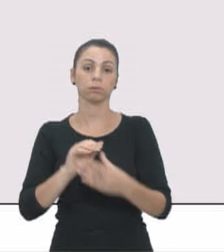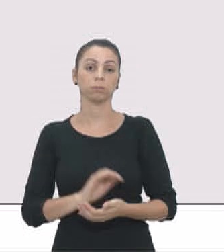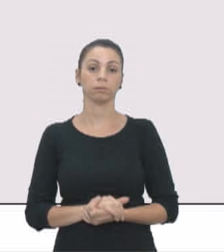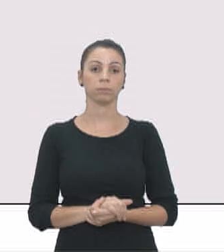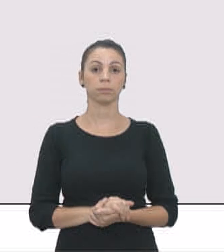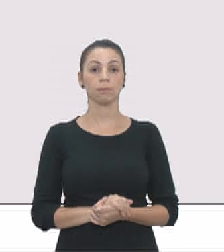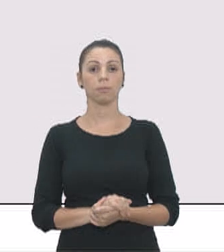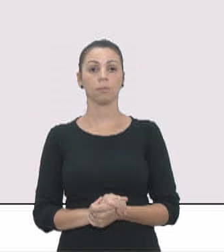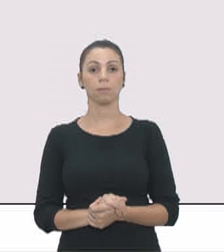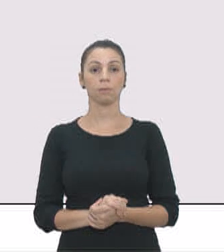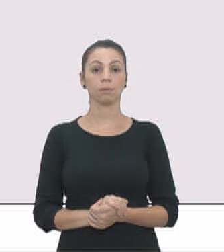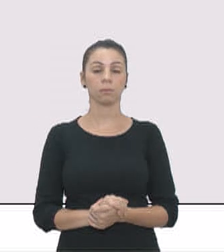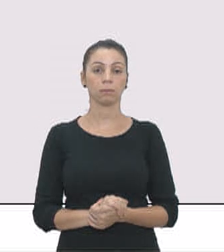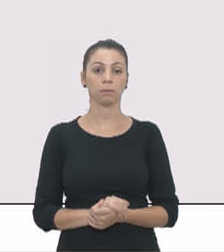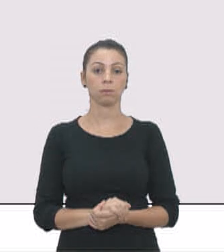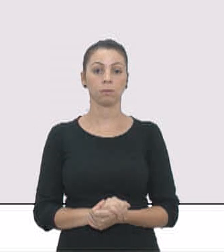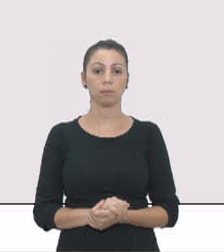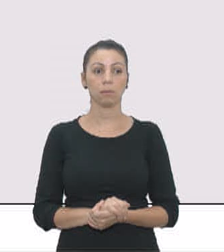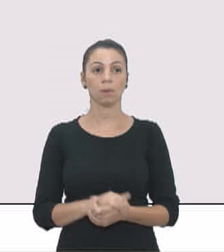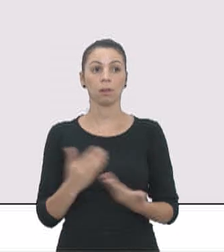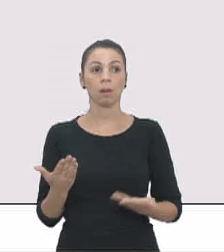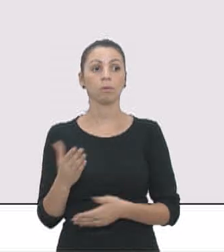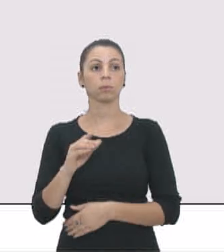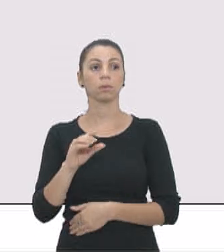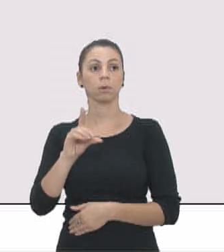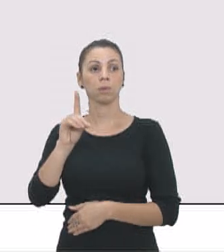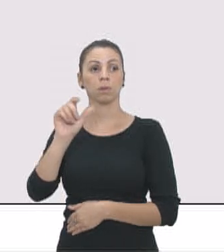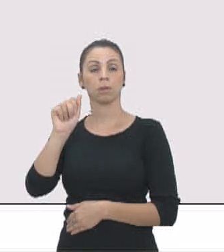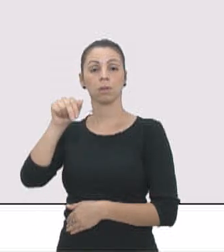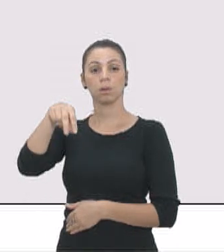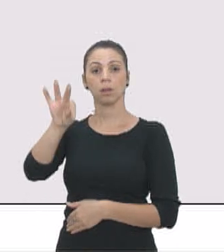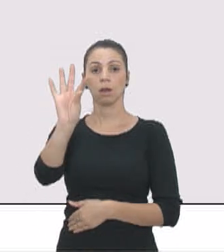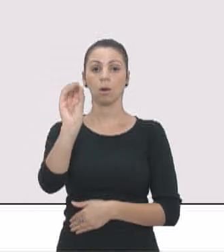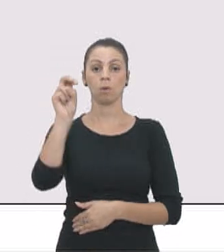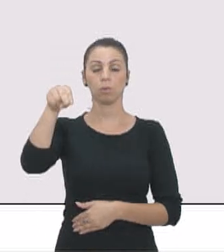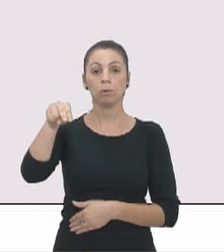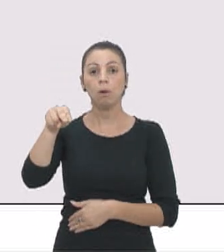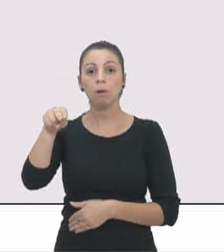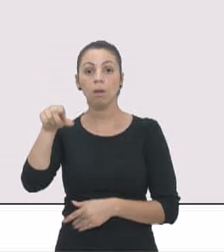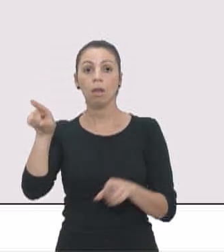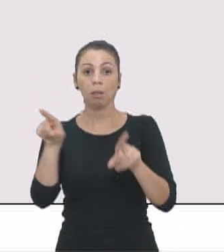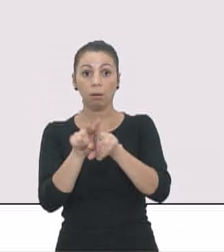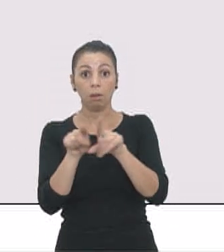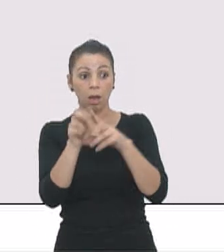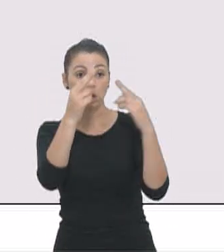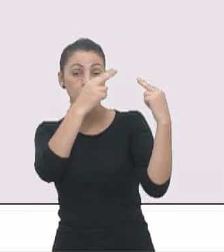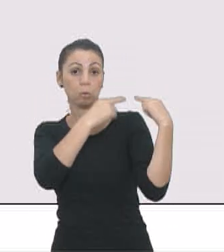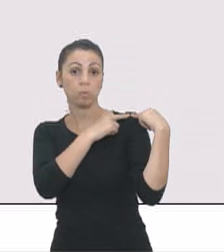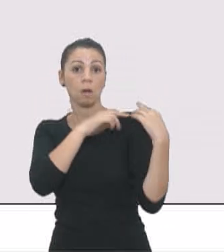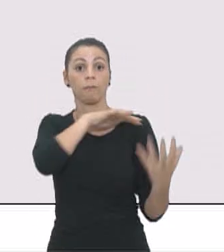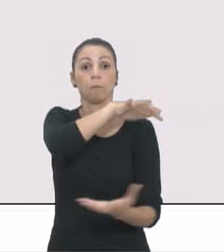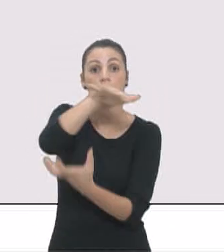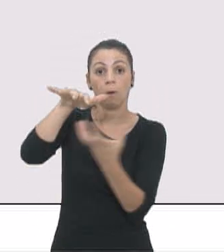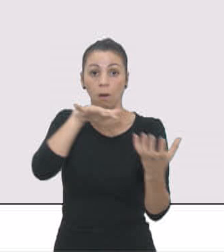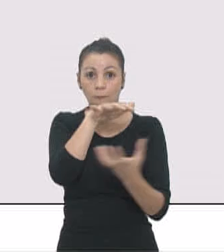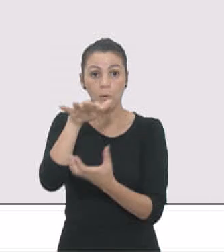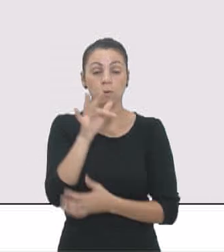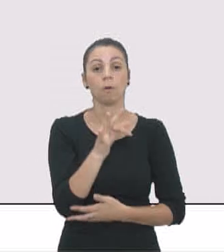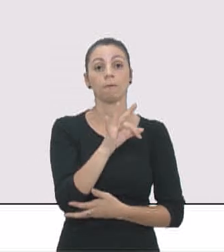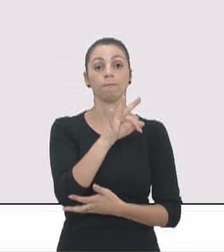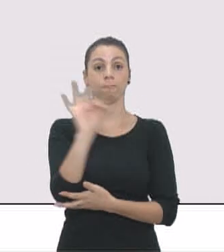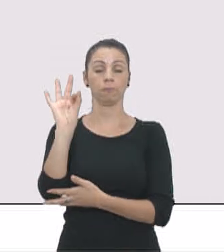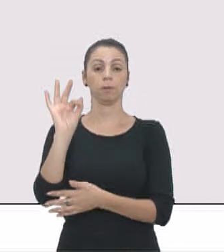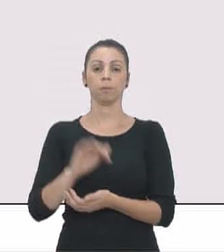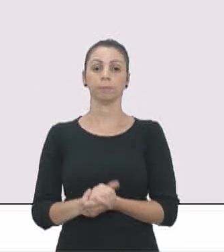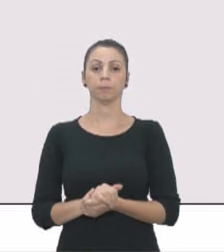república. Disse Danton, que era um dos líderes da Revolução Francesa: para vencer